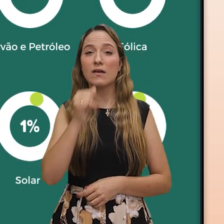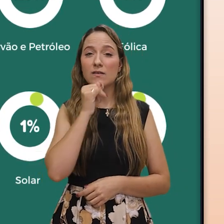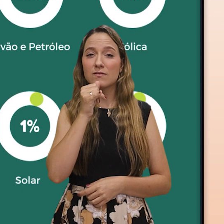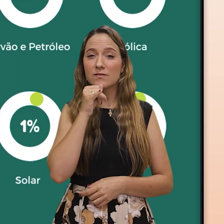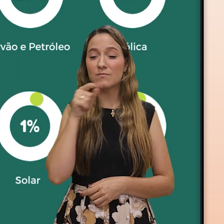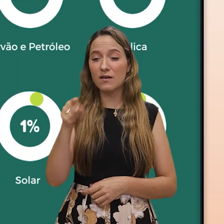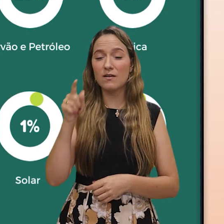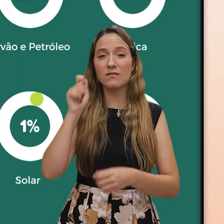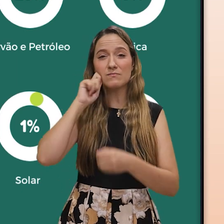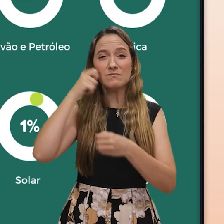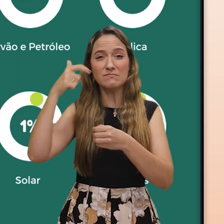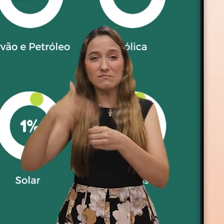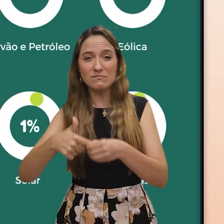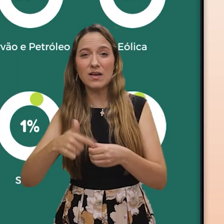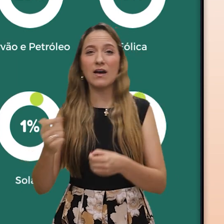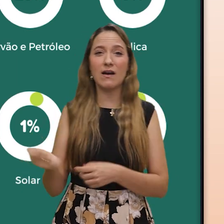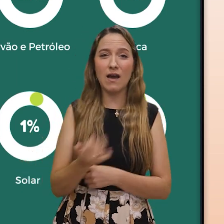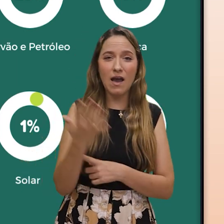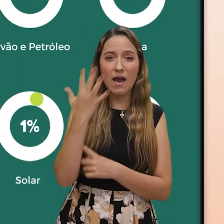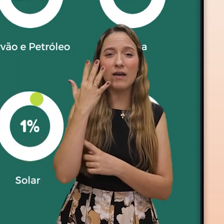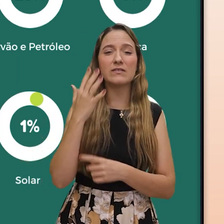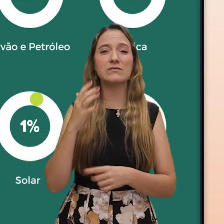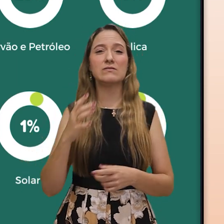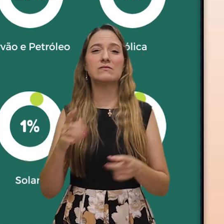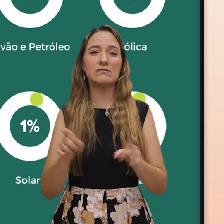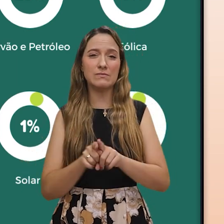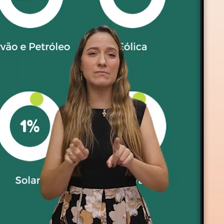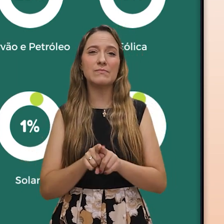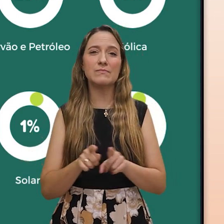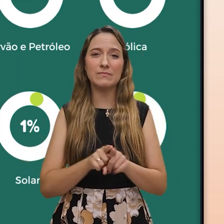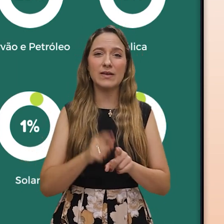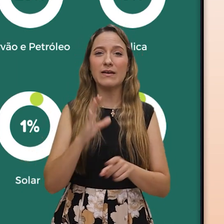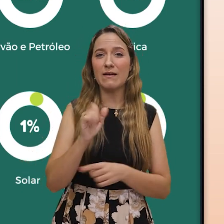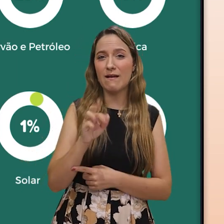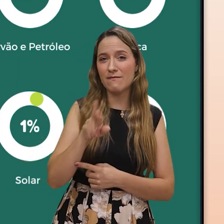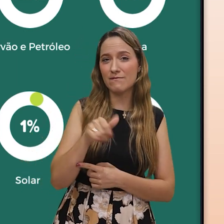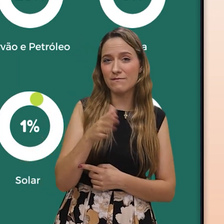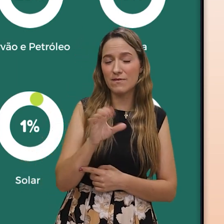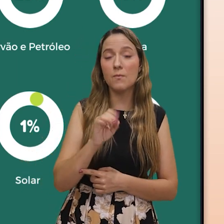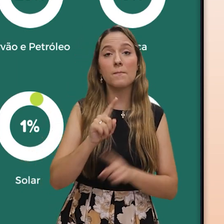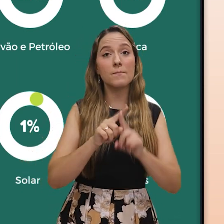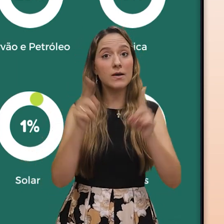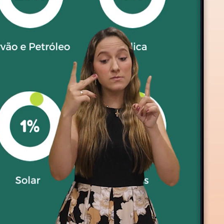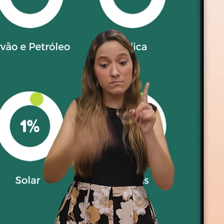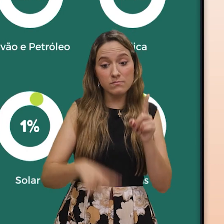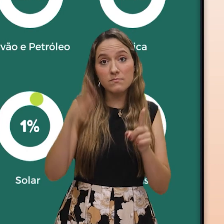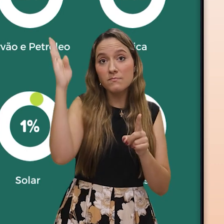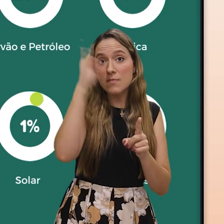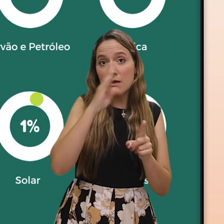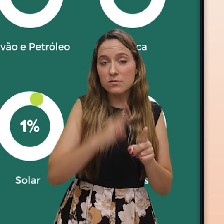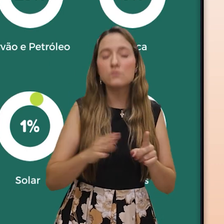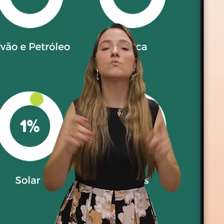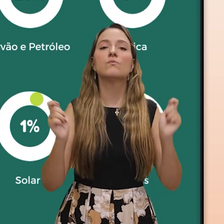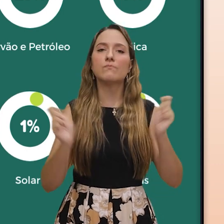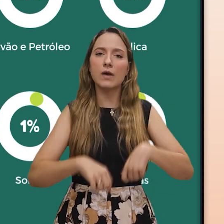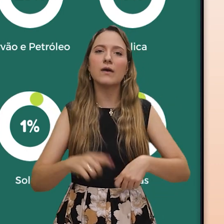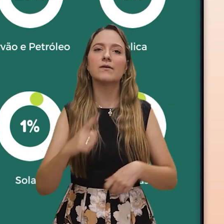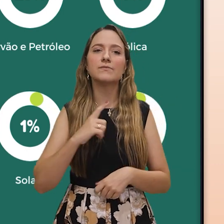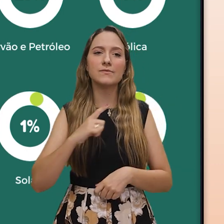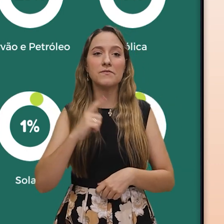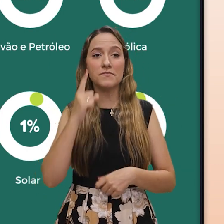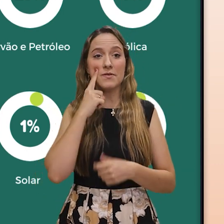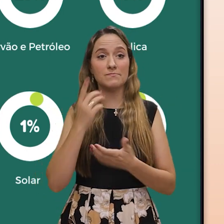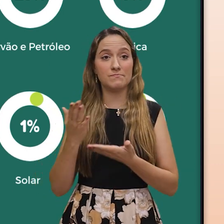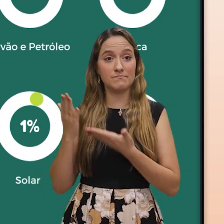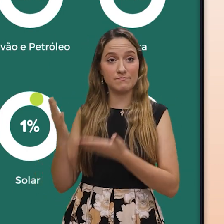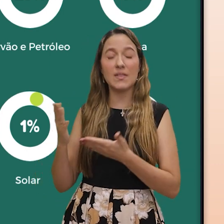o gás natural e o petróleo. Mas aqui no Brasil, como você consegue ver aí, a maior parte